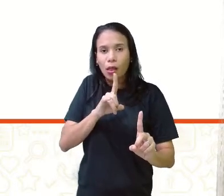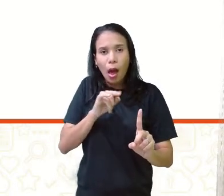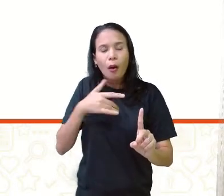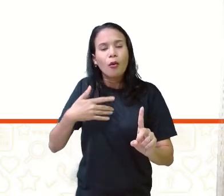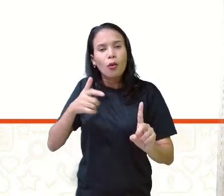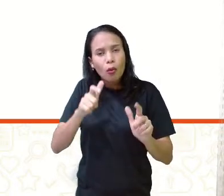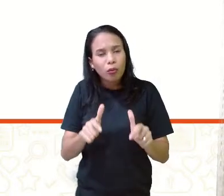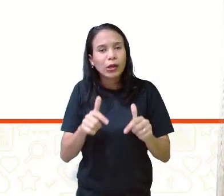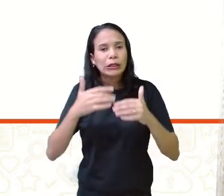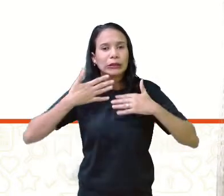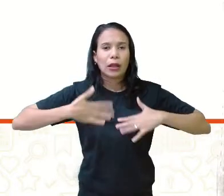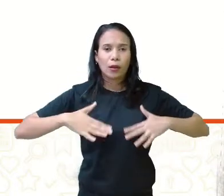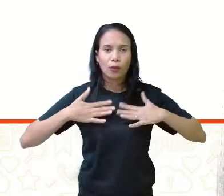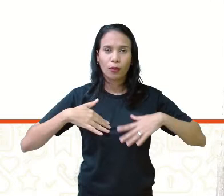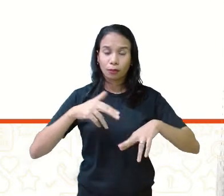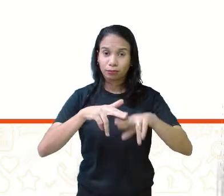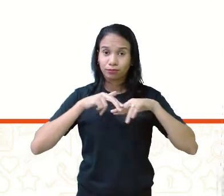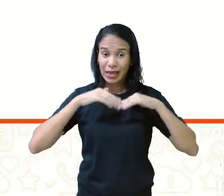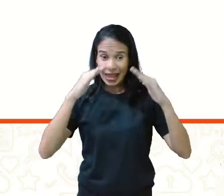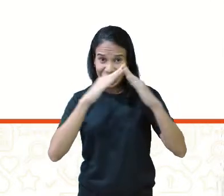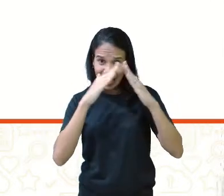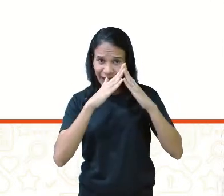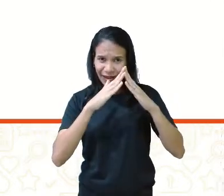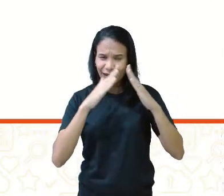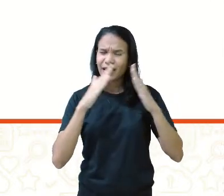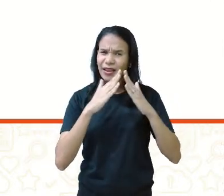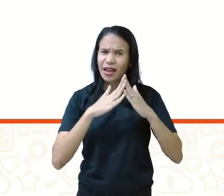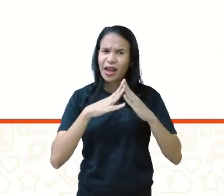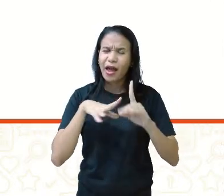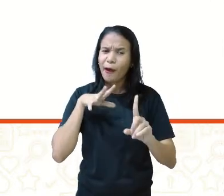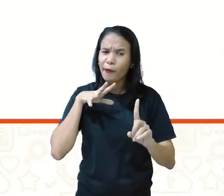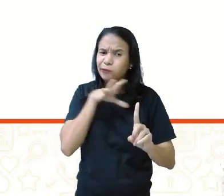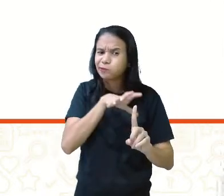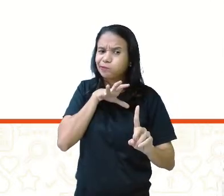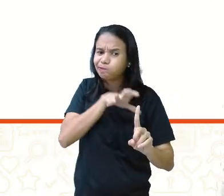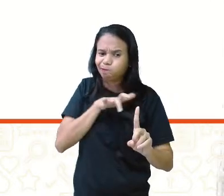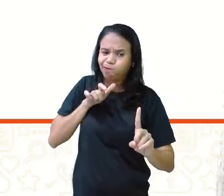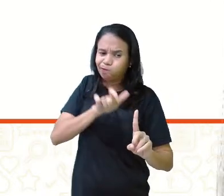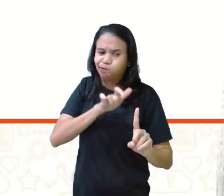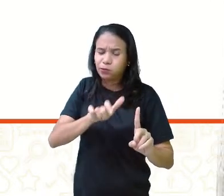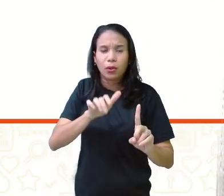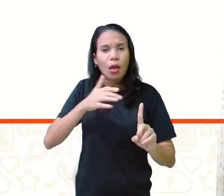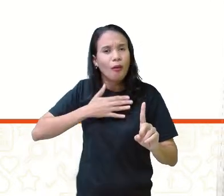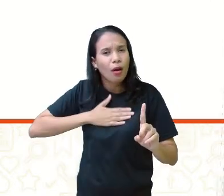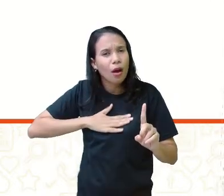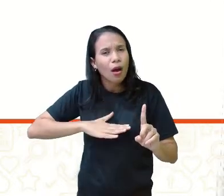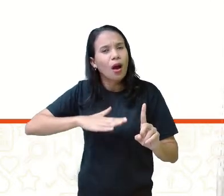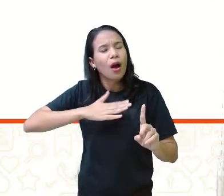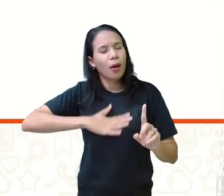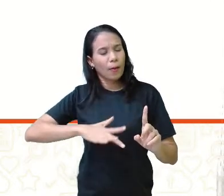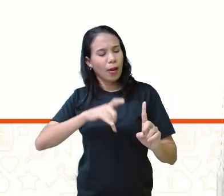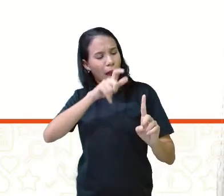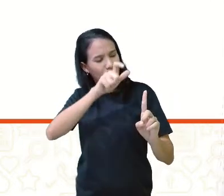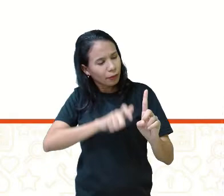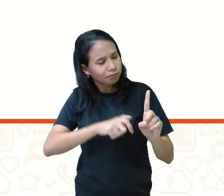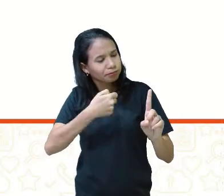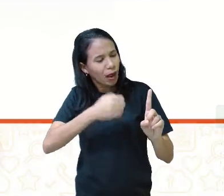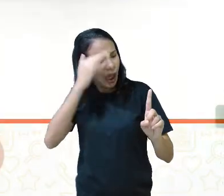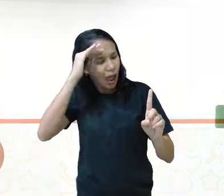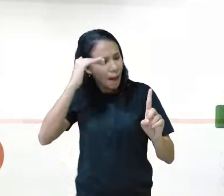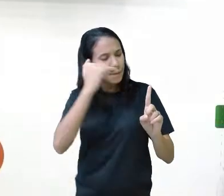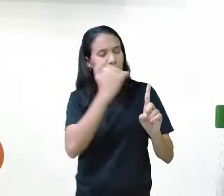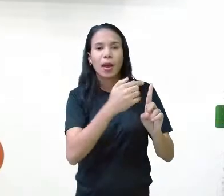altas. Então, em casa, que essa pressão ela seja pequena, que ela seja contemplada, que ele